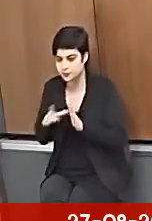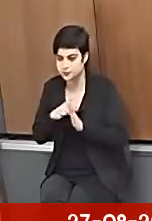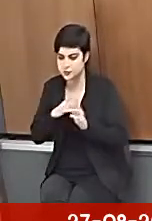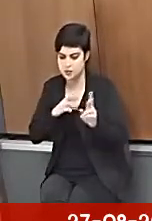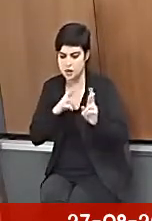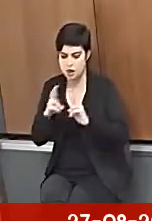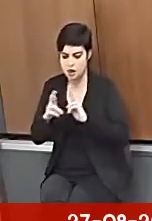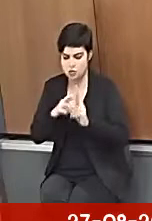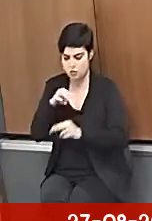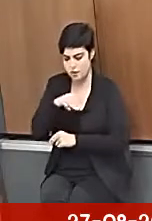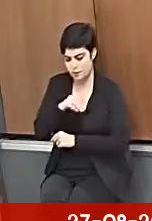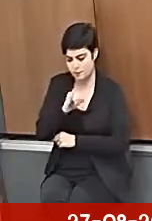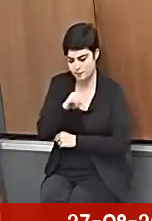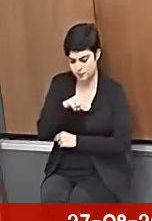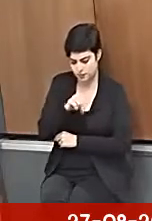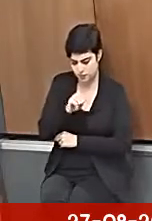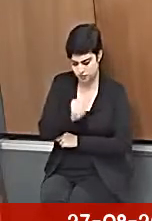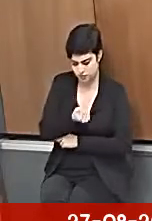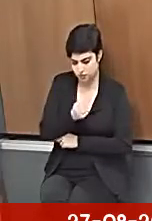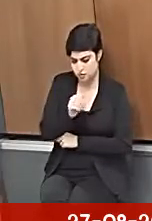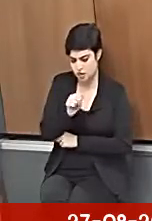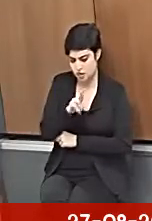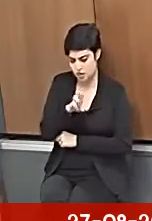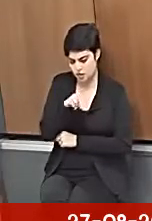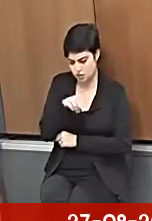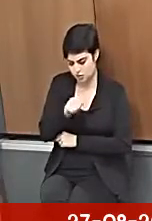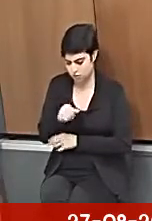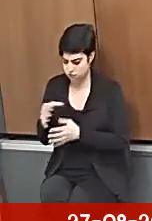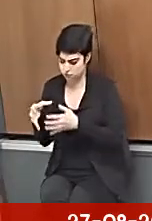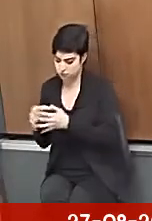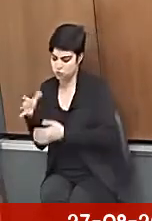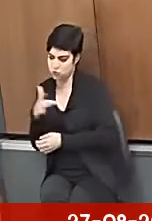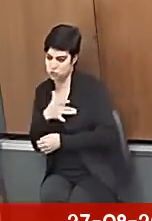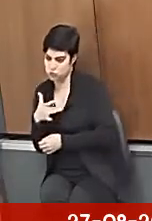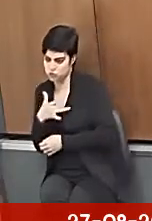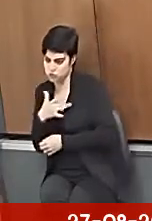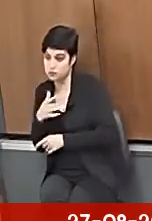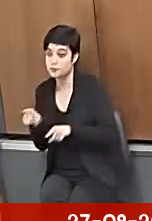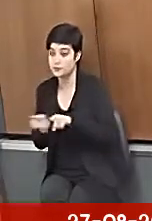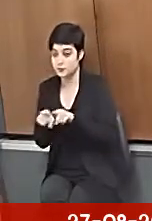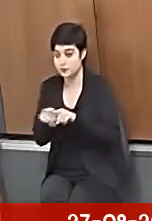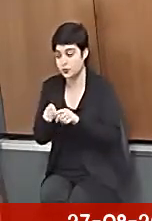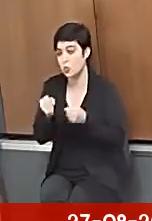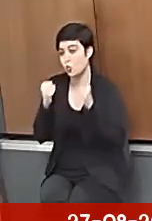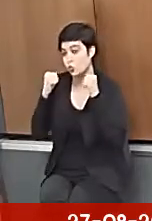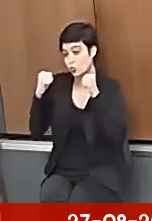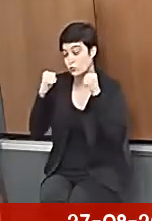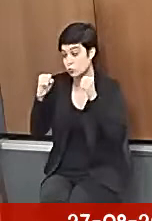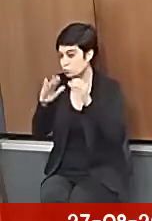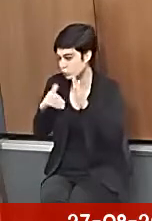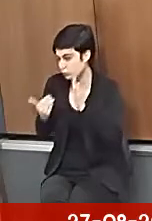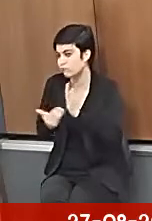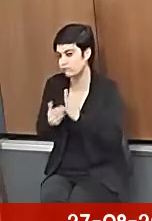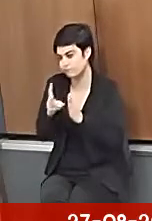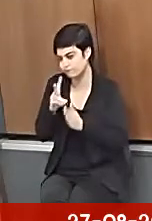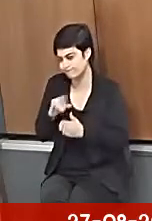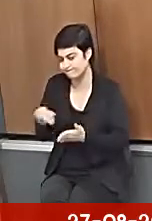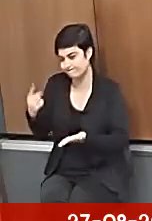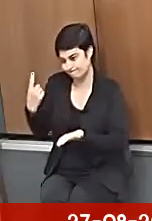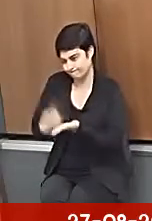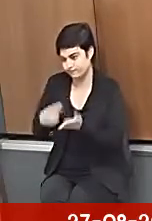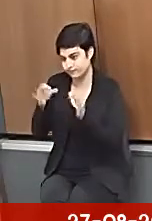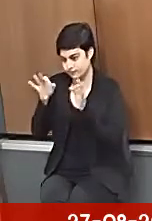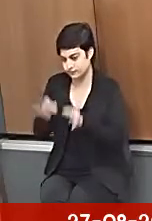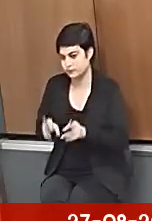minas arena cruzeiro relação minas arena o seu cliente torcedor tudo isso será tratado eu espero que de